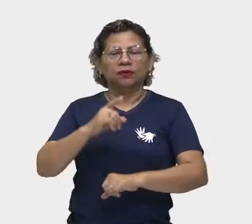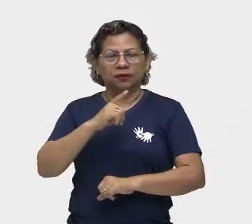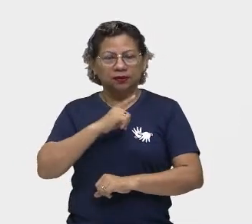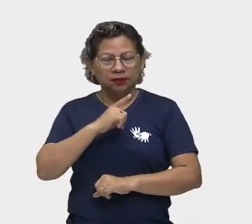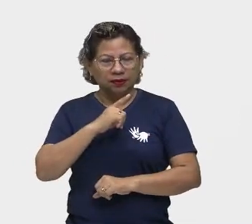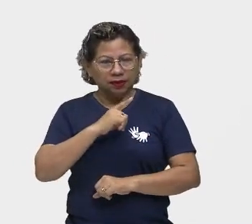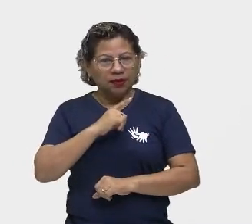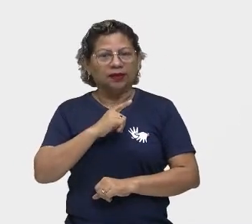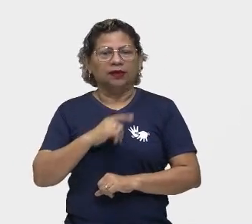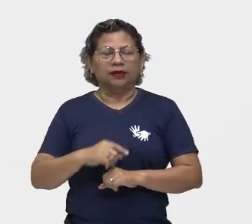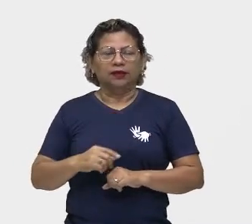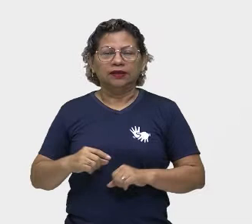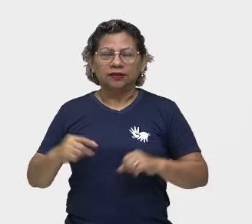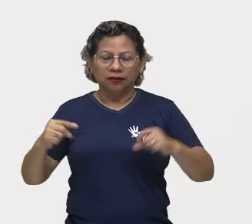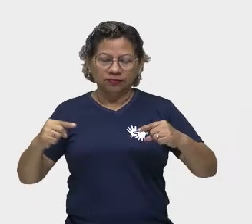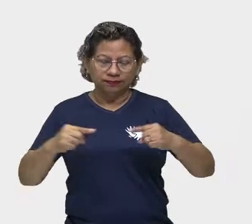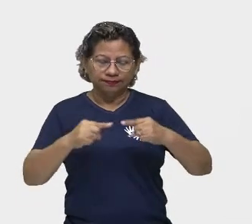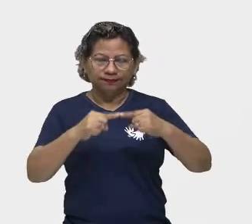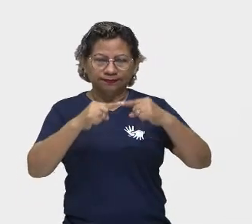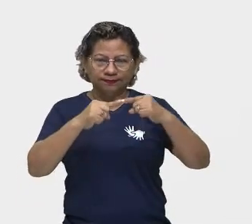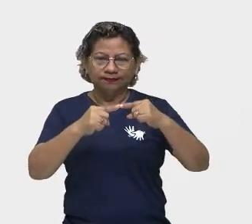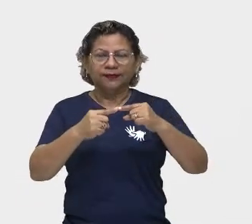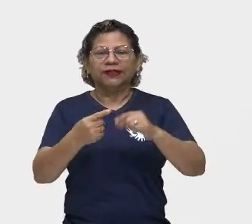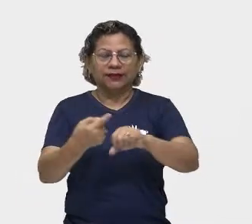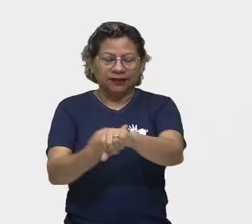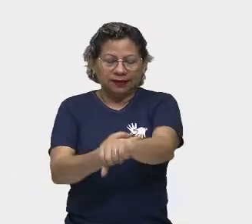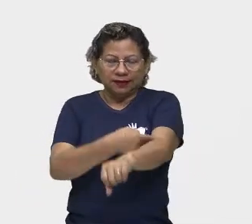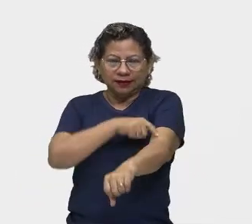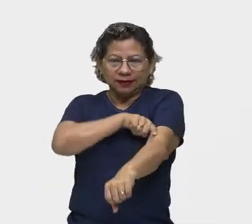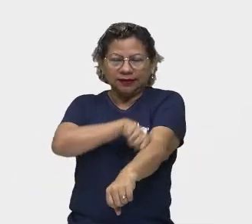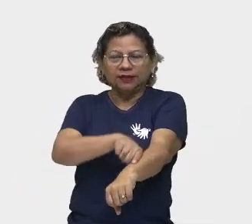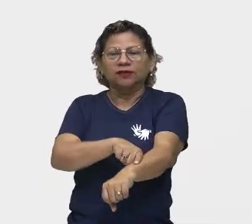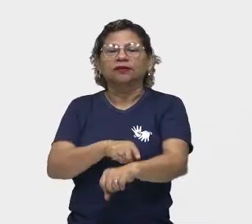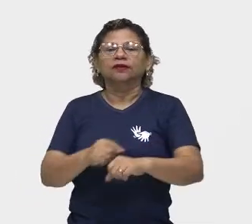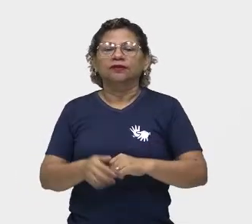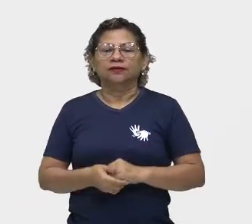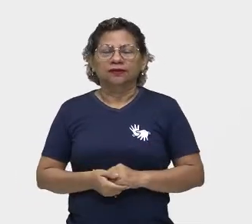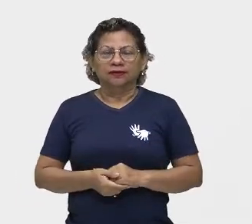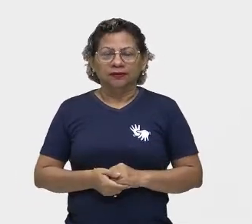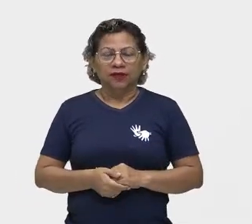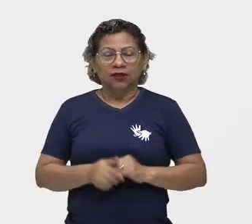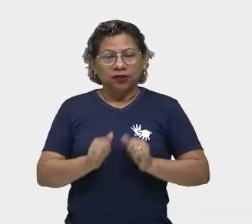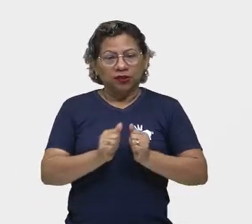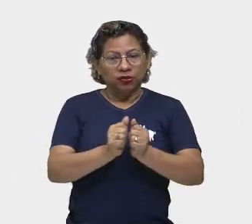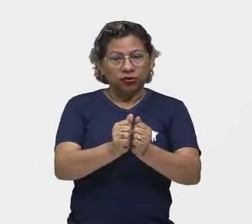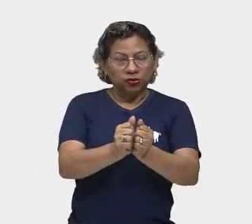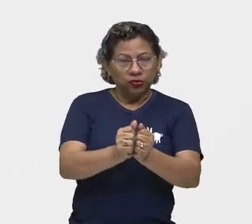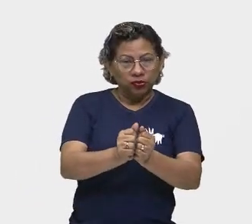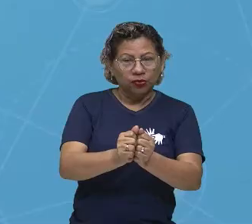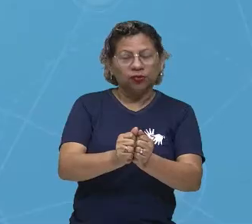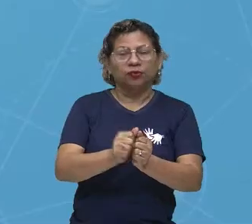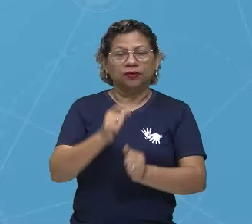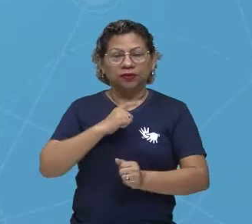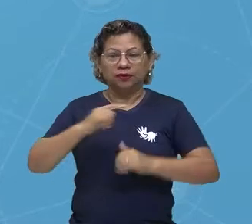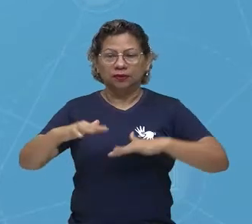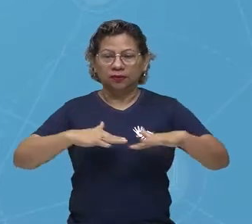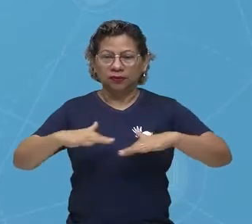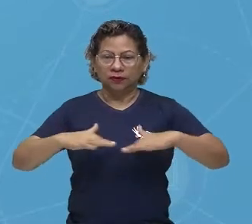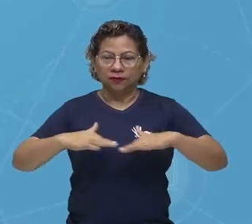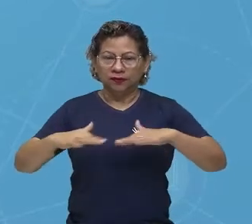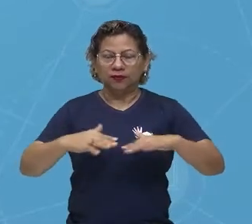os músculos que são ligados por tendões E aí junto com eles eles conseguem o que realizar os movimentos